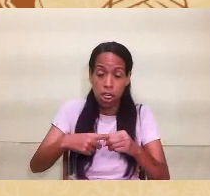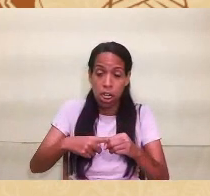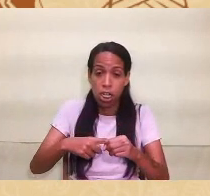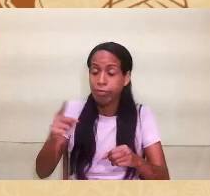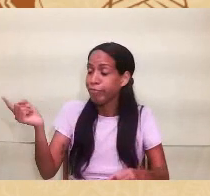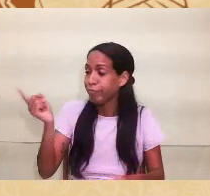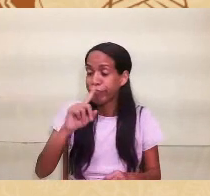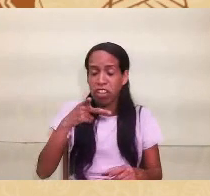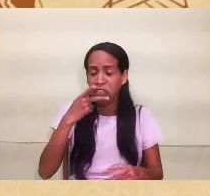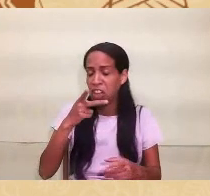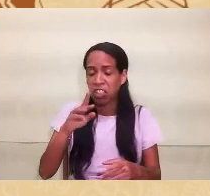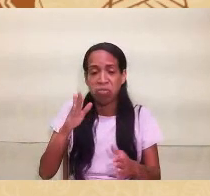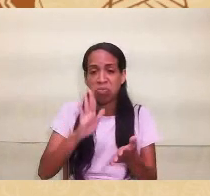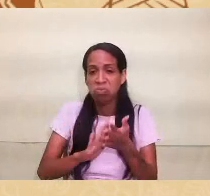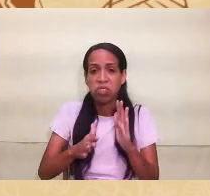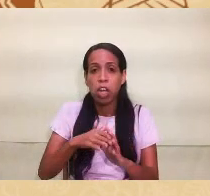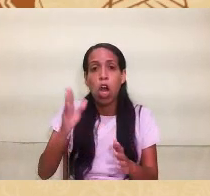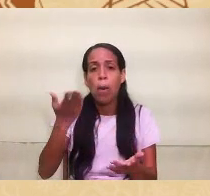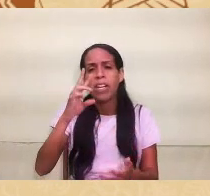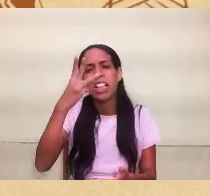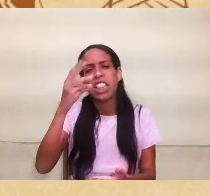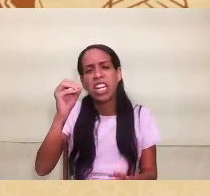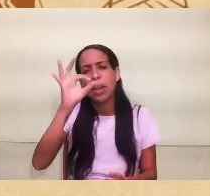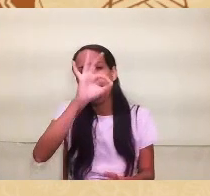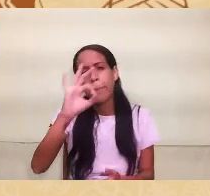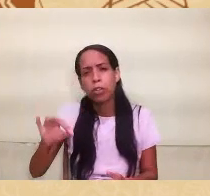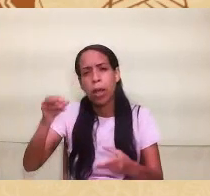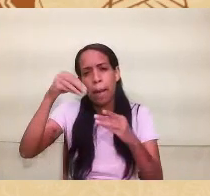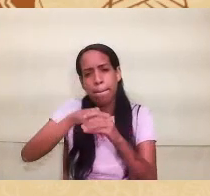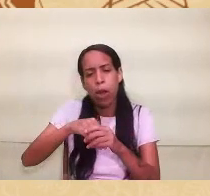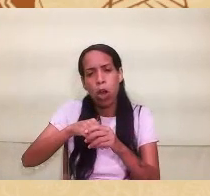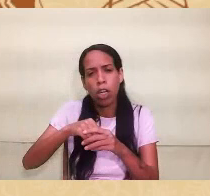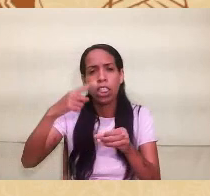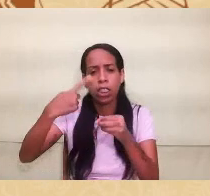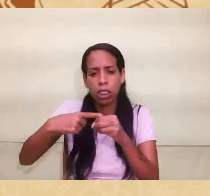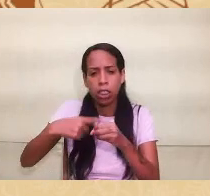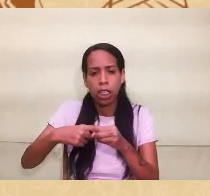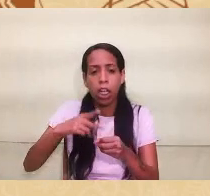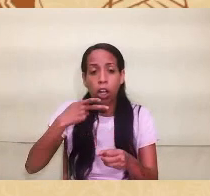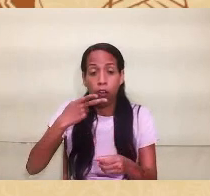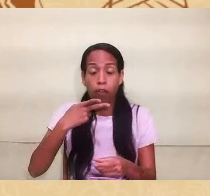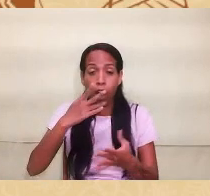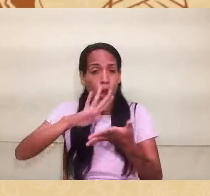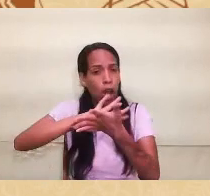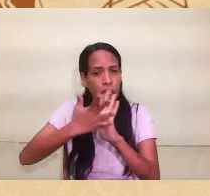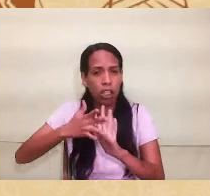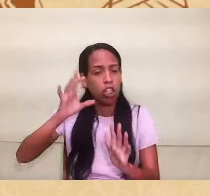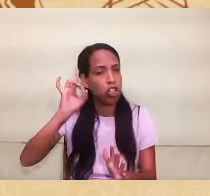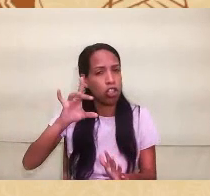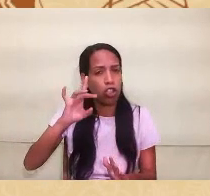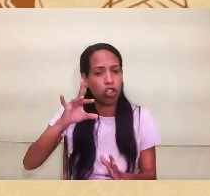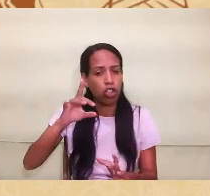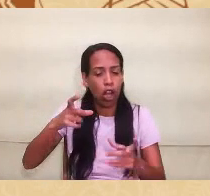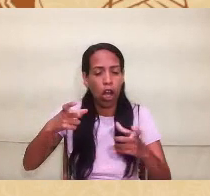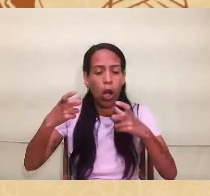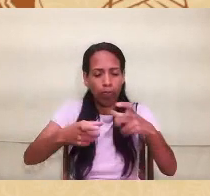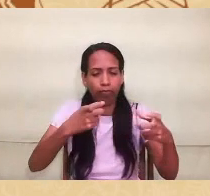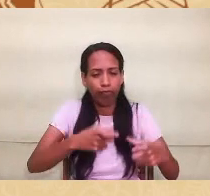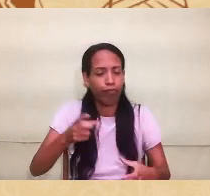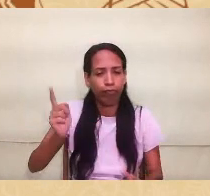mora em situação de cidade. Não entra, por isso que eu digo, o racismo não é só estrutural,